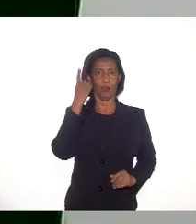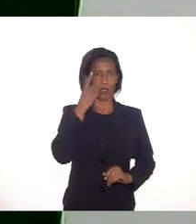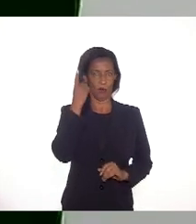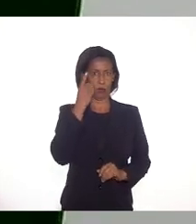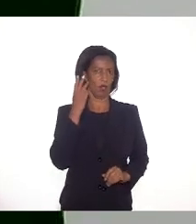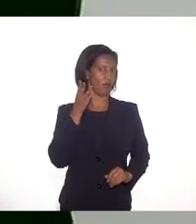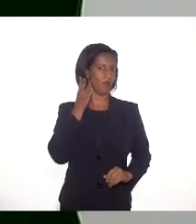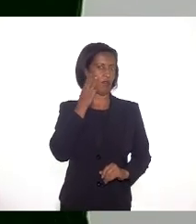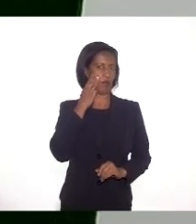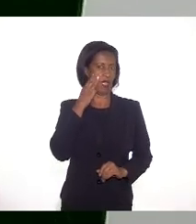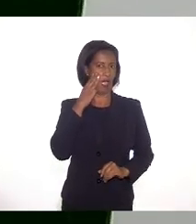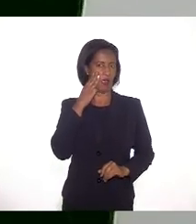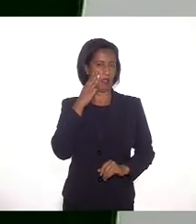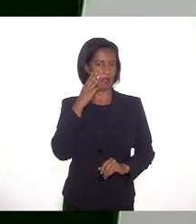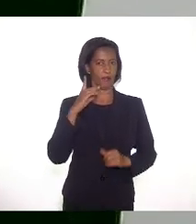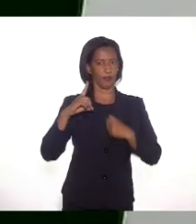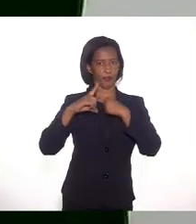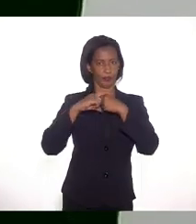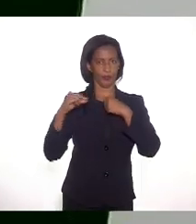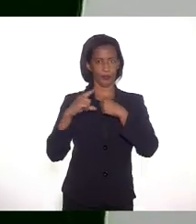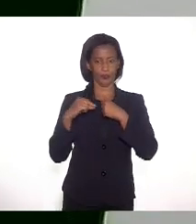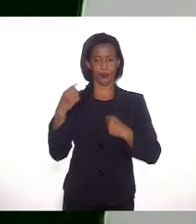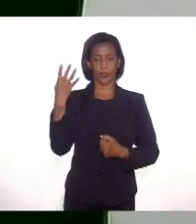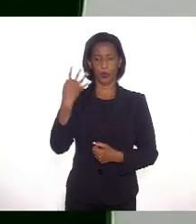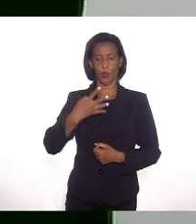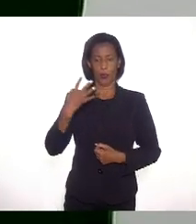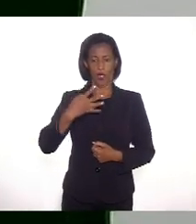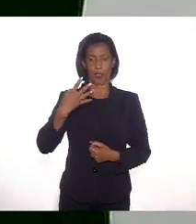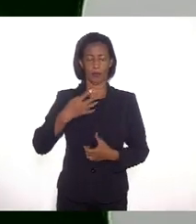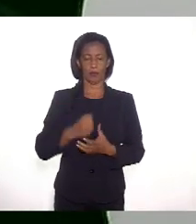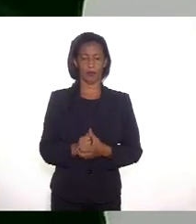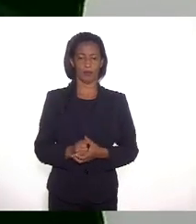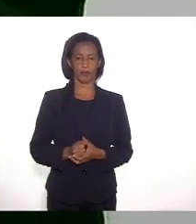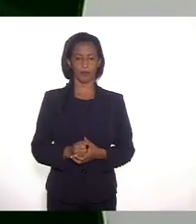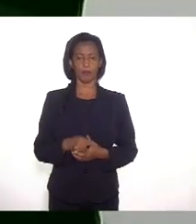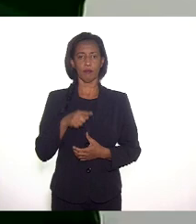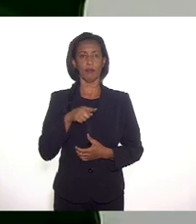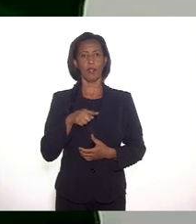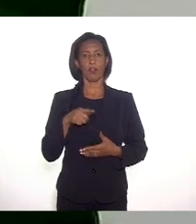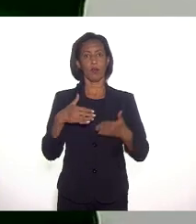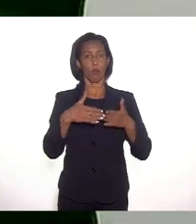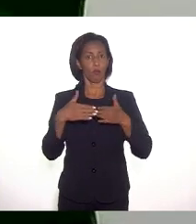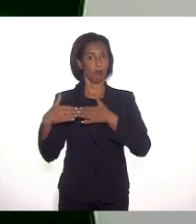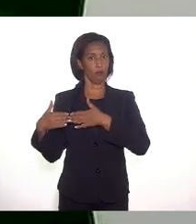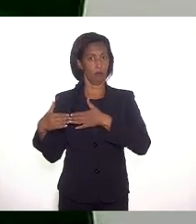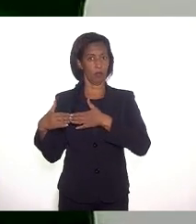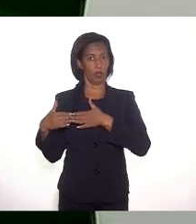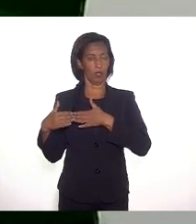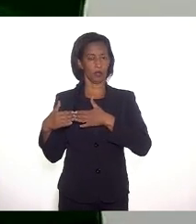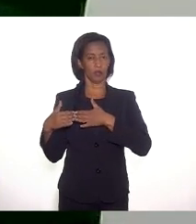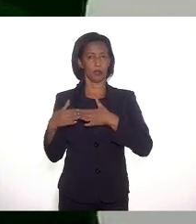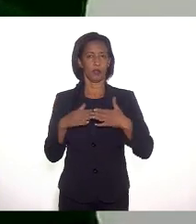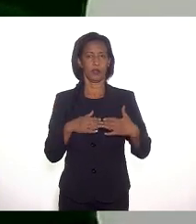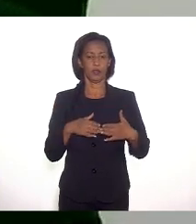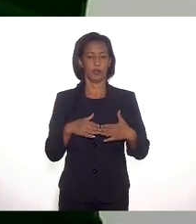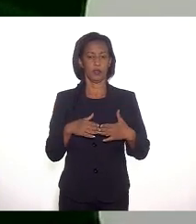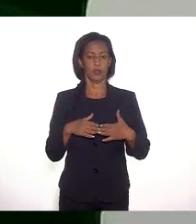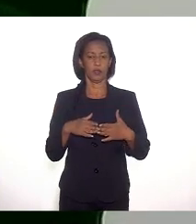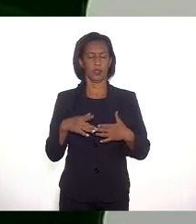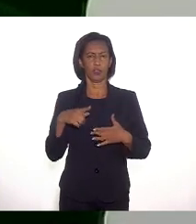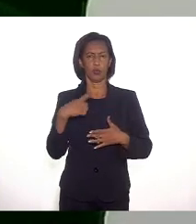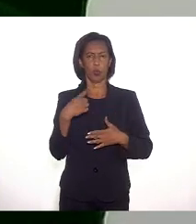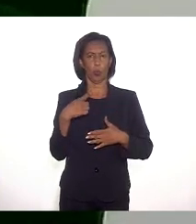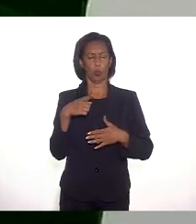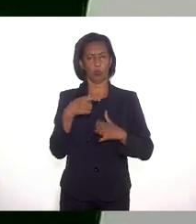propôs no artigo 4... ficam revogadas as disposições em contrário. Tem alguns erros formais